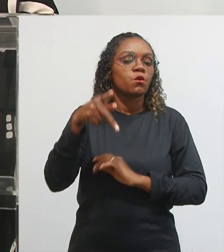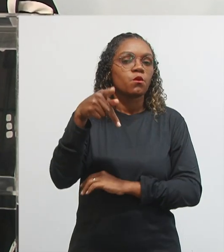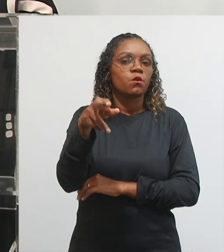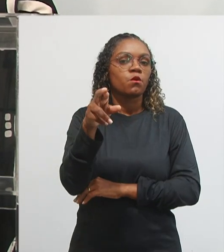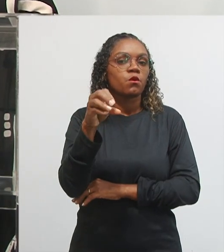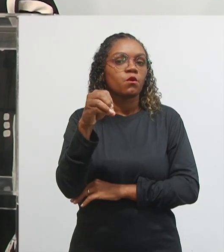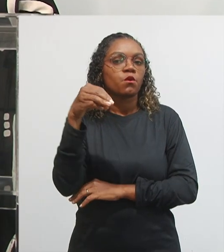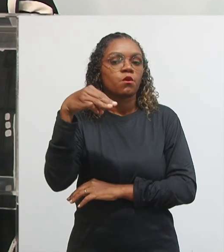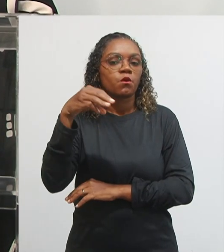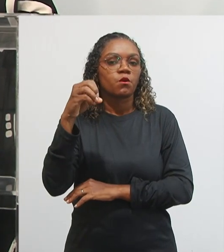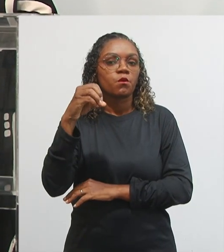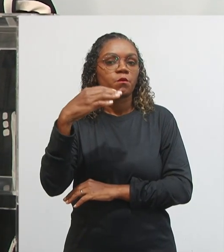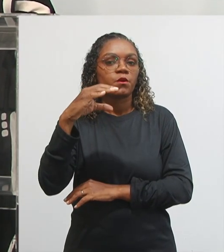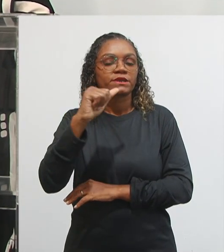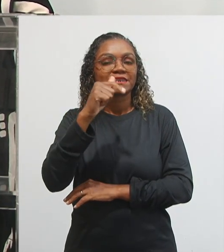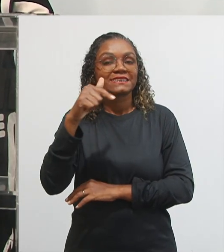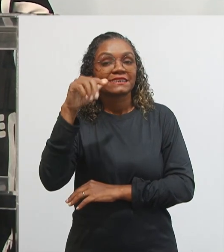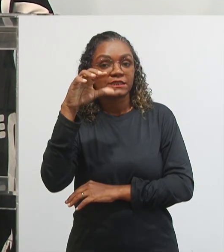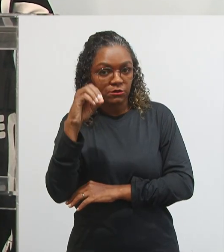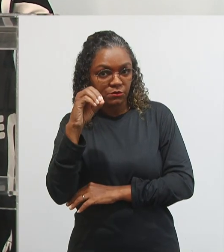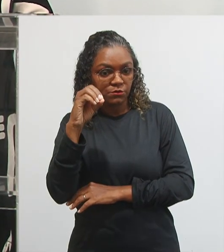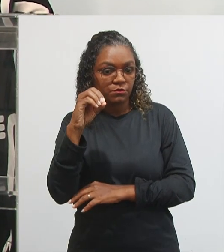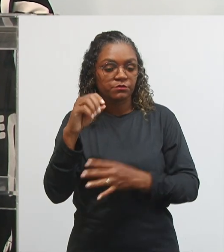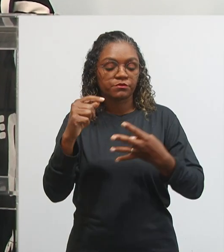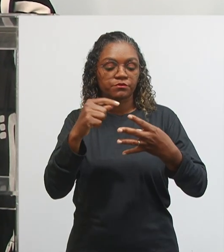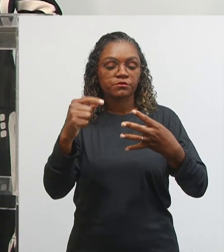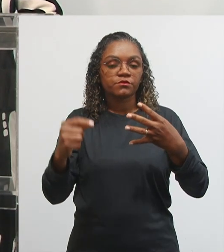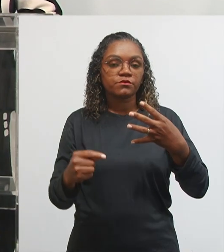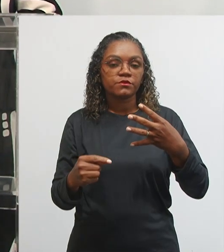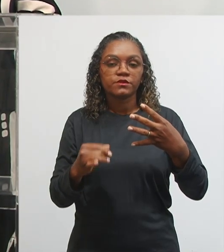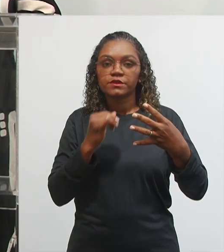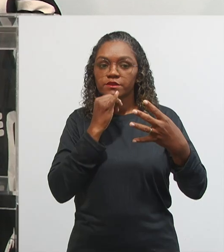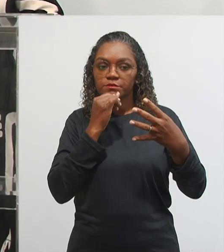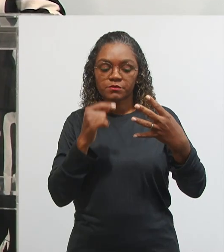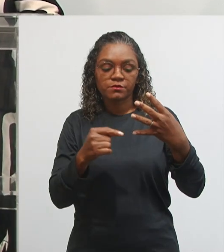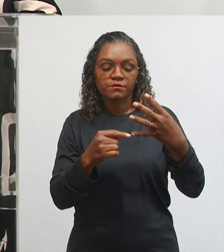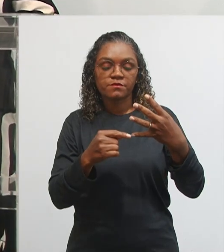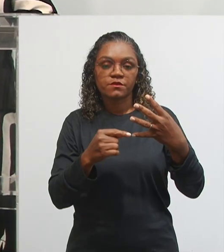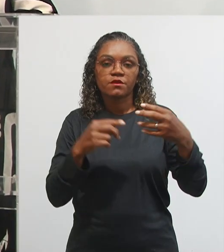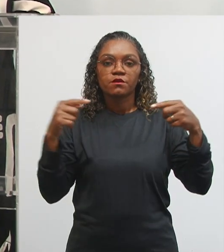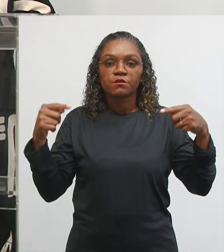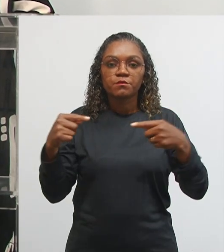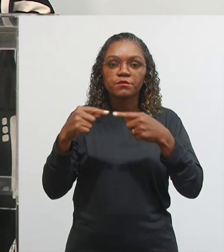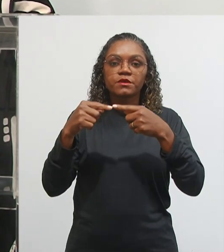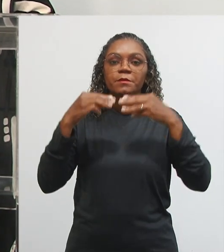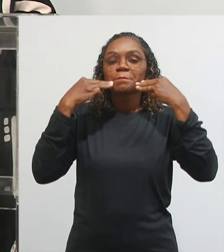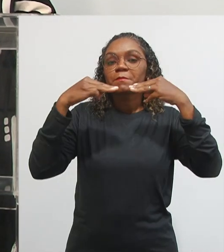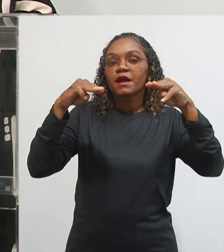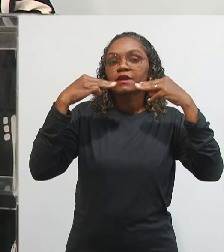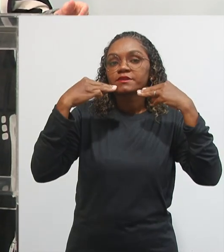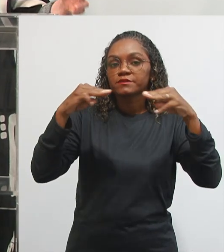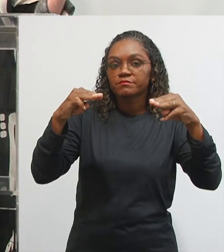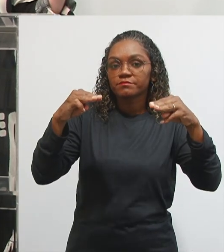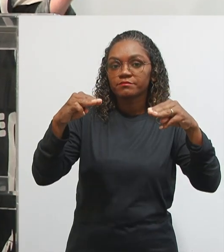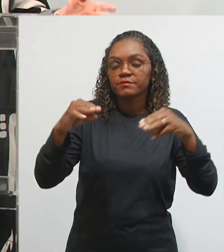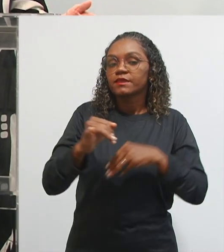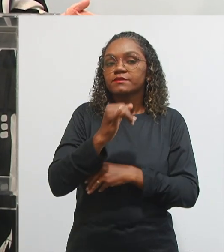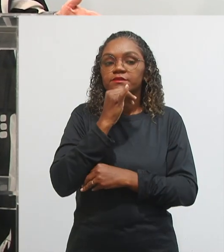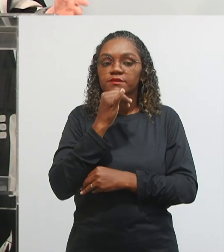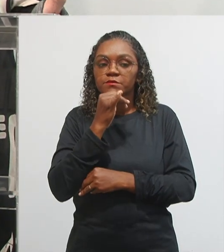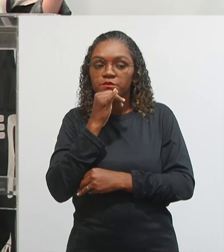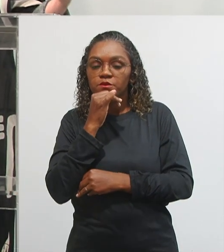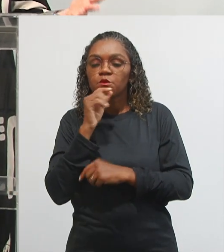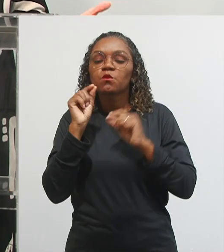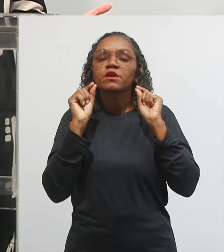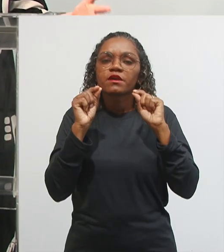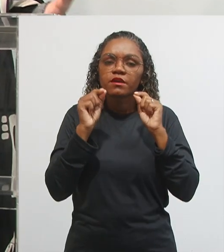da promoção. Tá? Então, a propaganda é um pedaço do marketing. O marketing ele vai pensar o produto através de